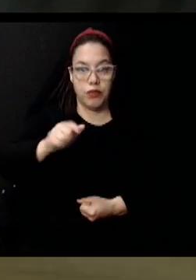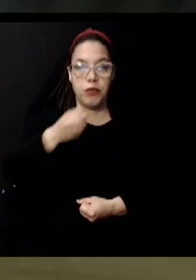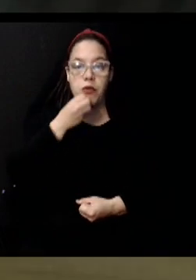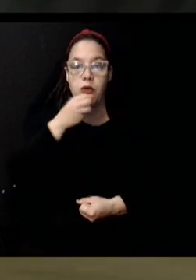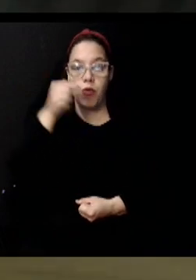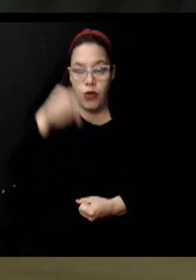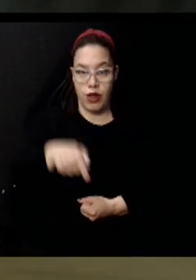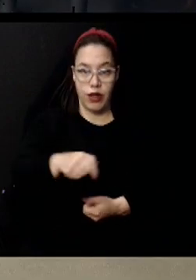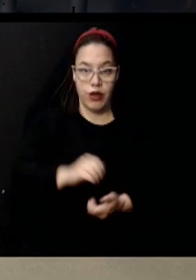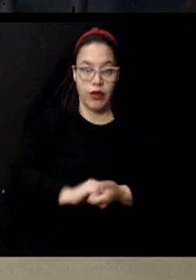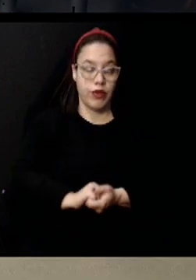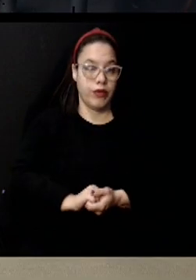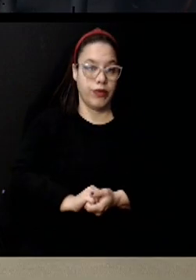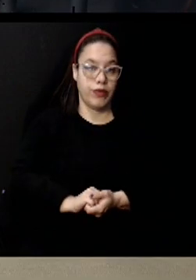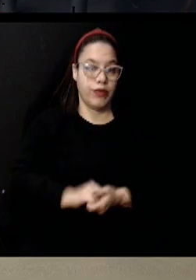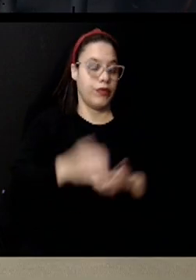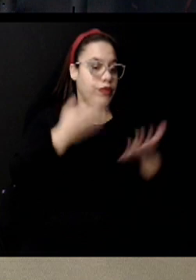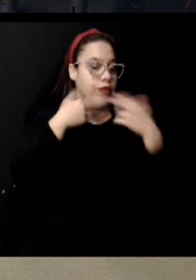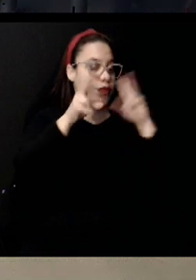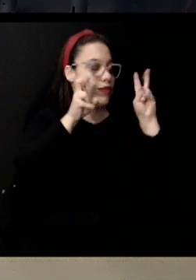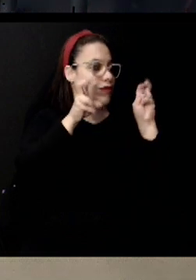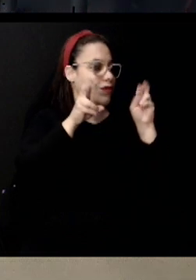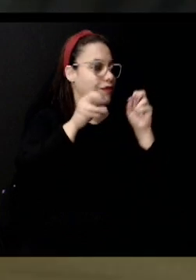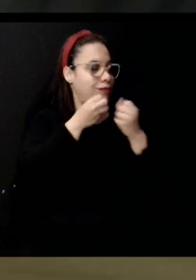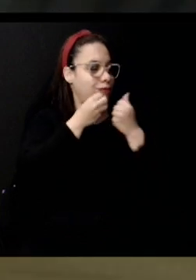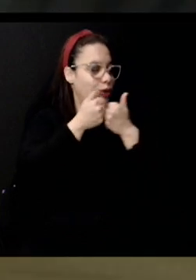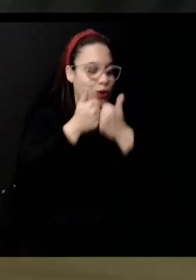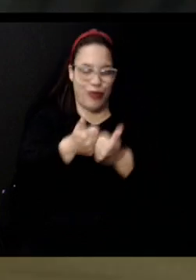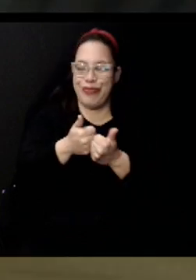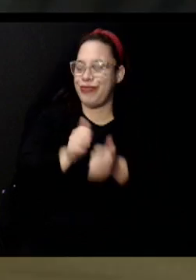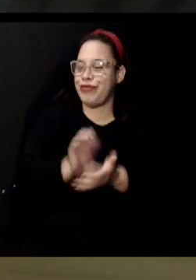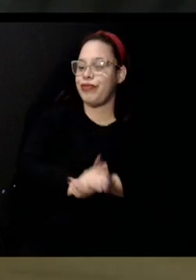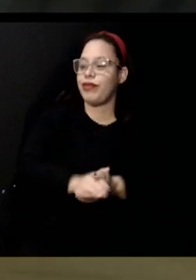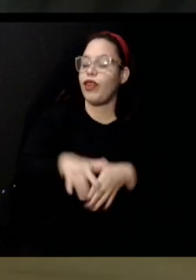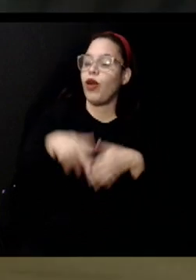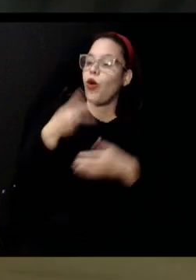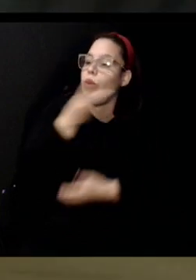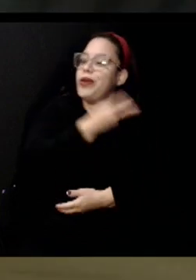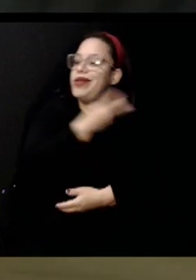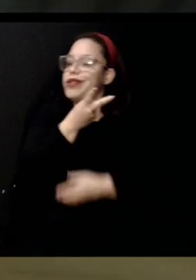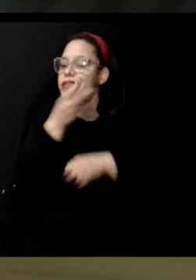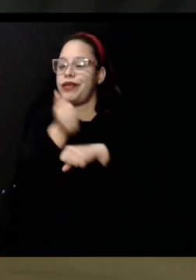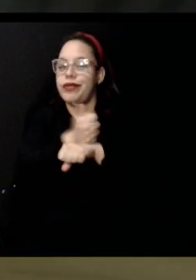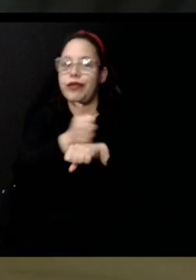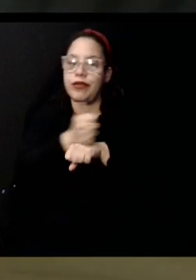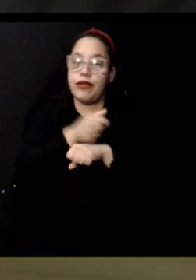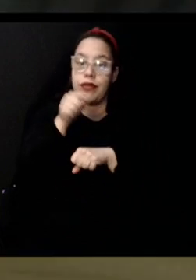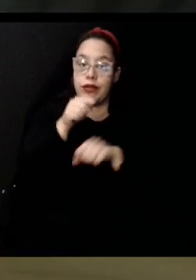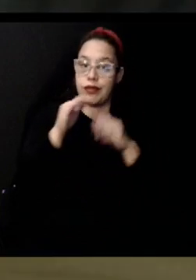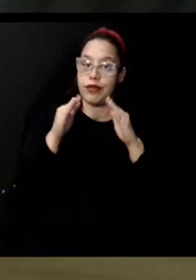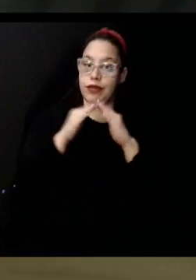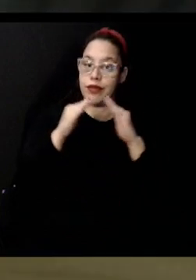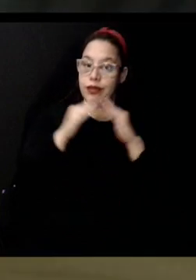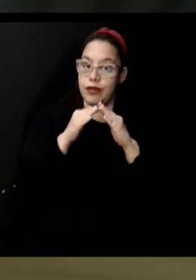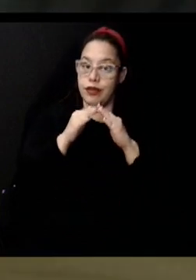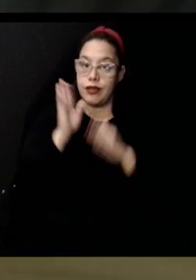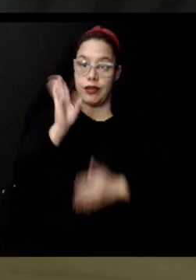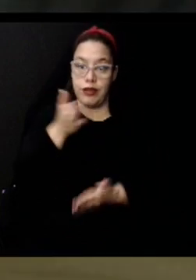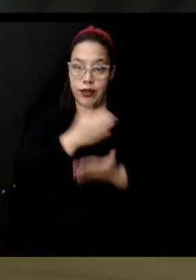e Gente, falando de um tema tão É agradável. muito verdade. bom, né? Com essas duas profissionais e com você aí de casa, a gente já inicia o